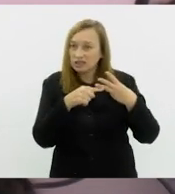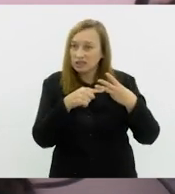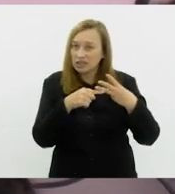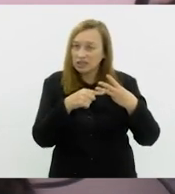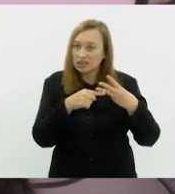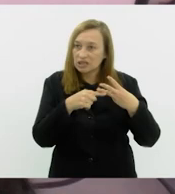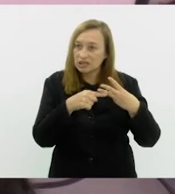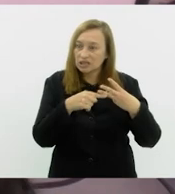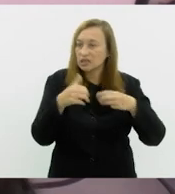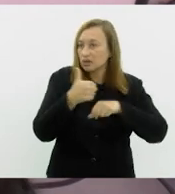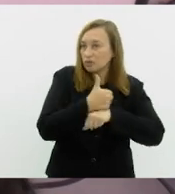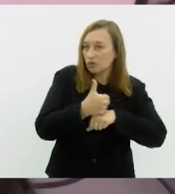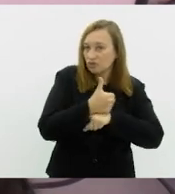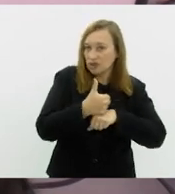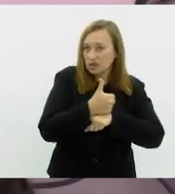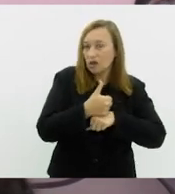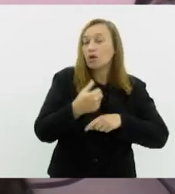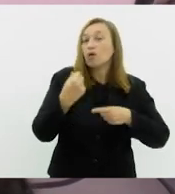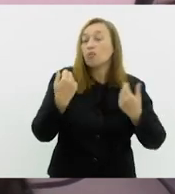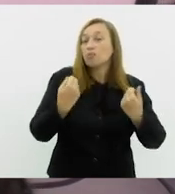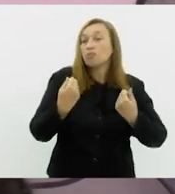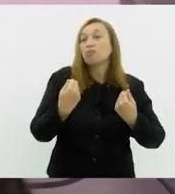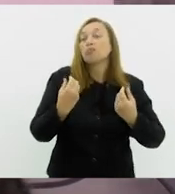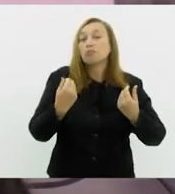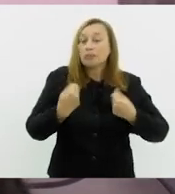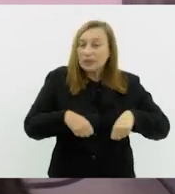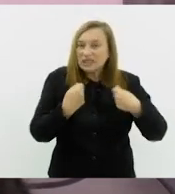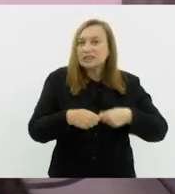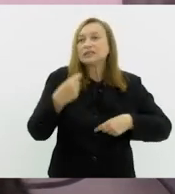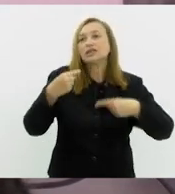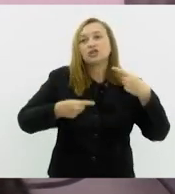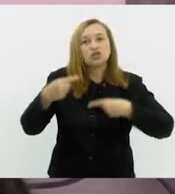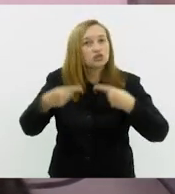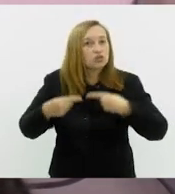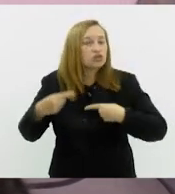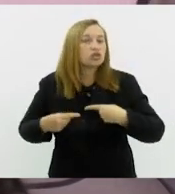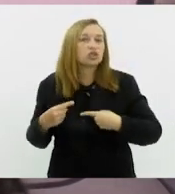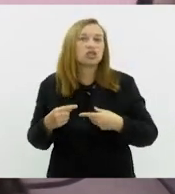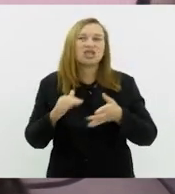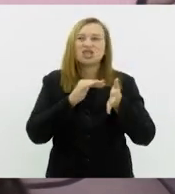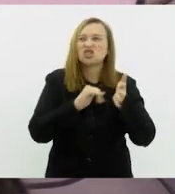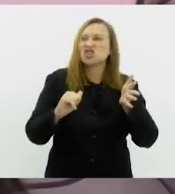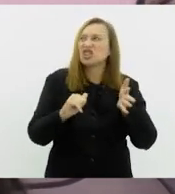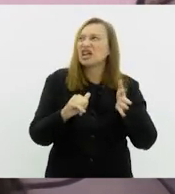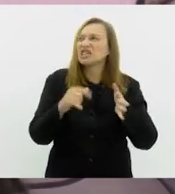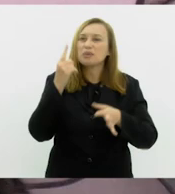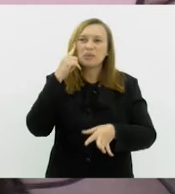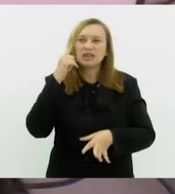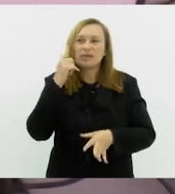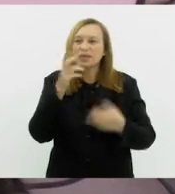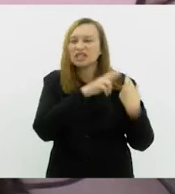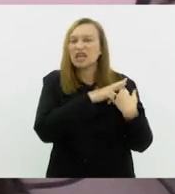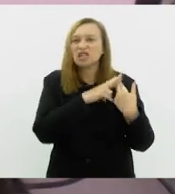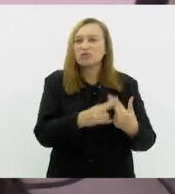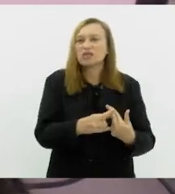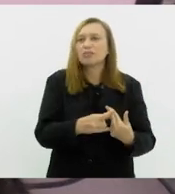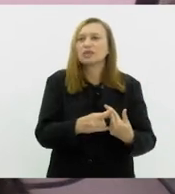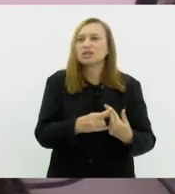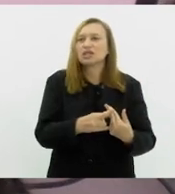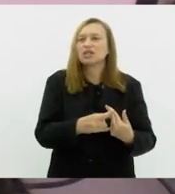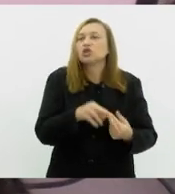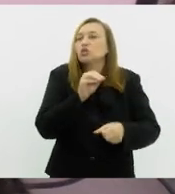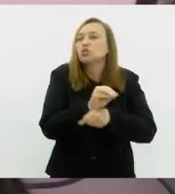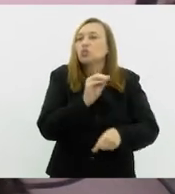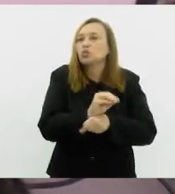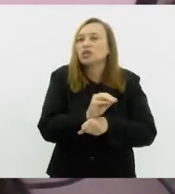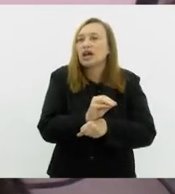profissão, porque a gente precisa discutir e desmistificar, né, a responsabilidade do